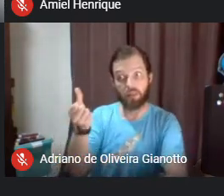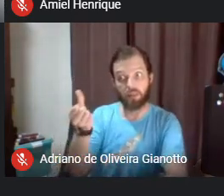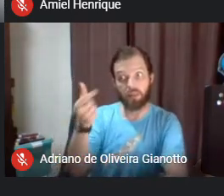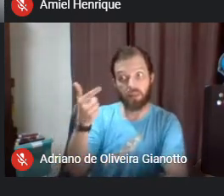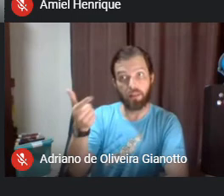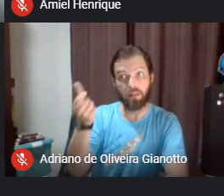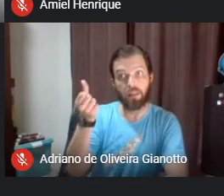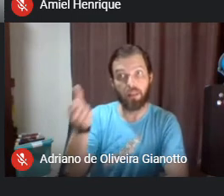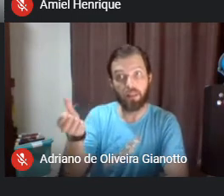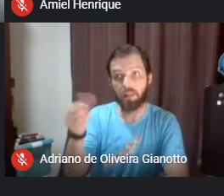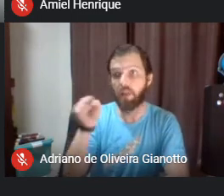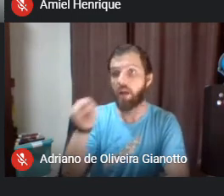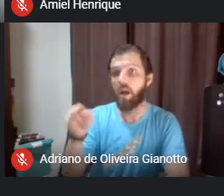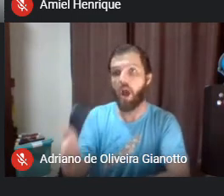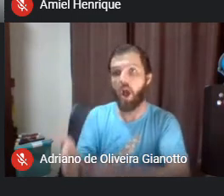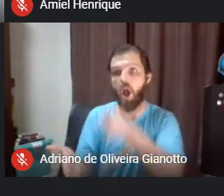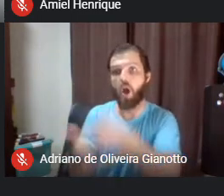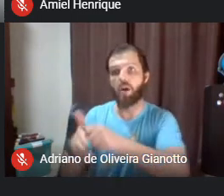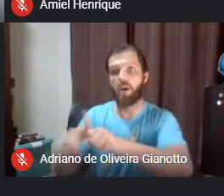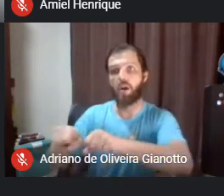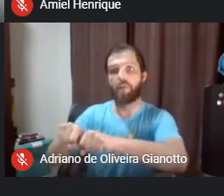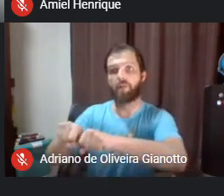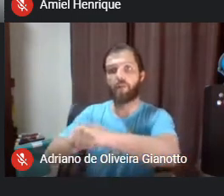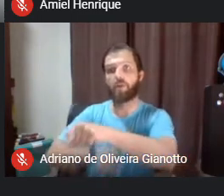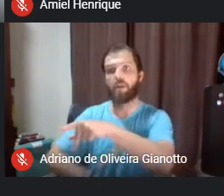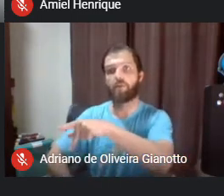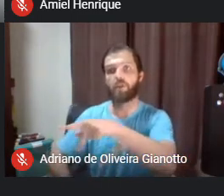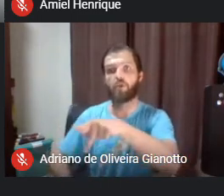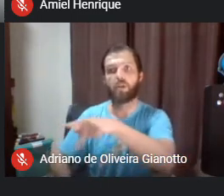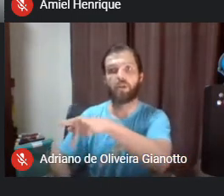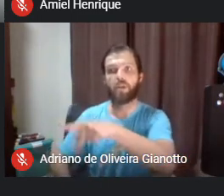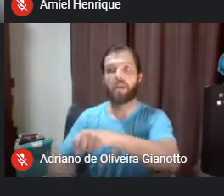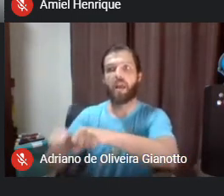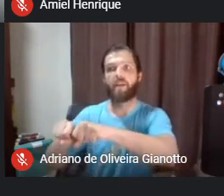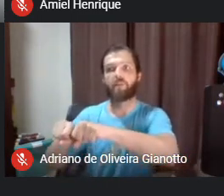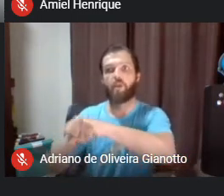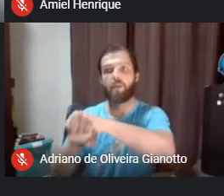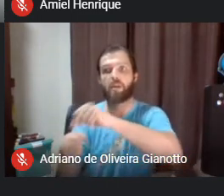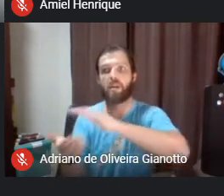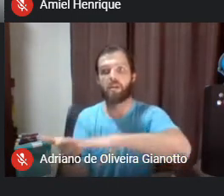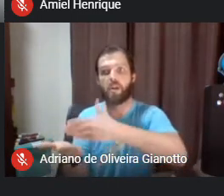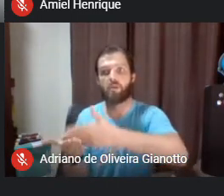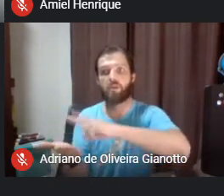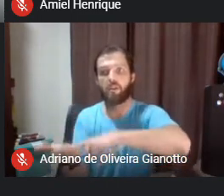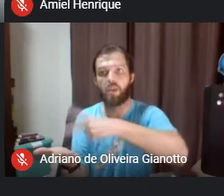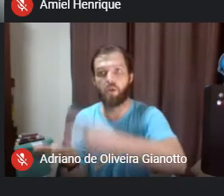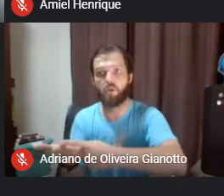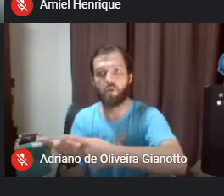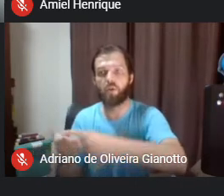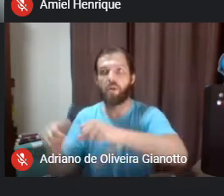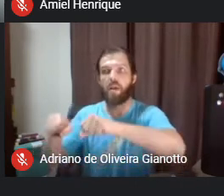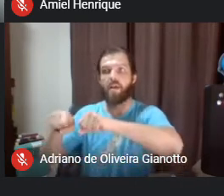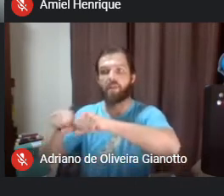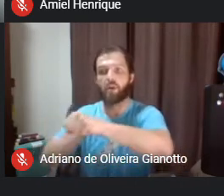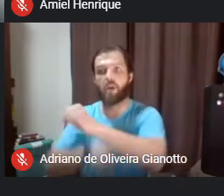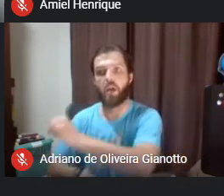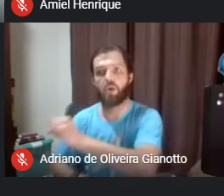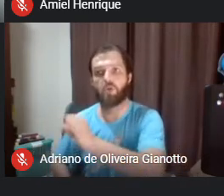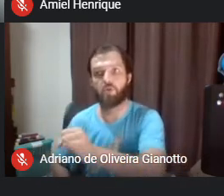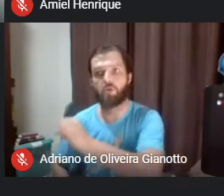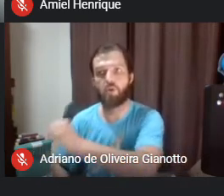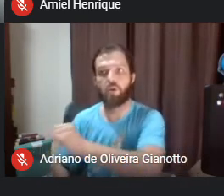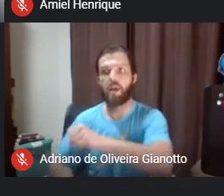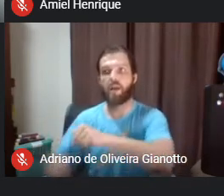e tem o decreto 5626, que ele obriga a disciplina na formação,